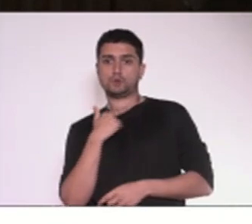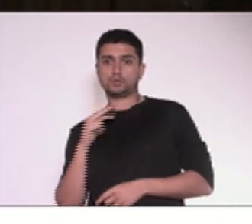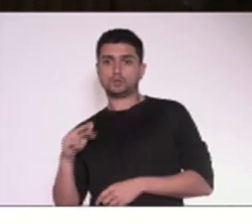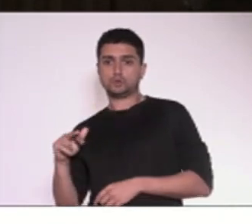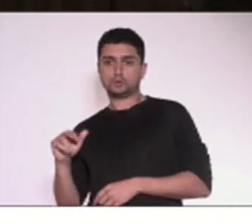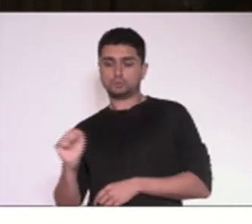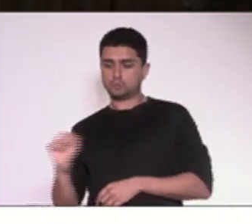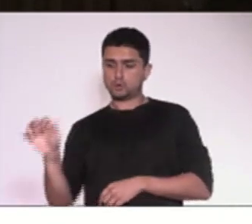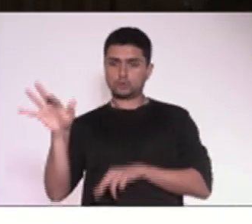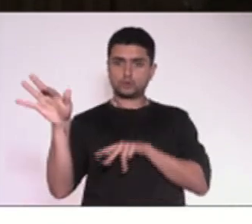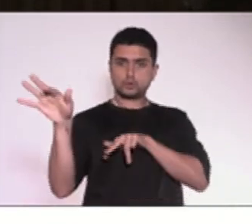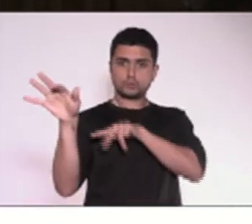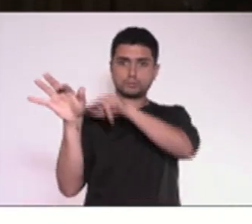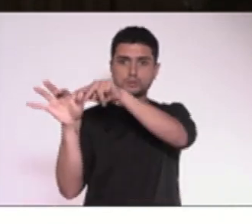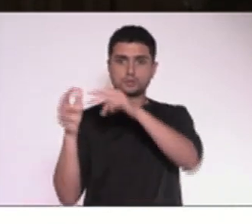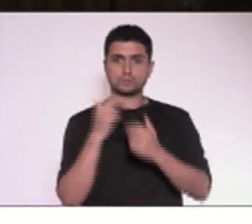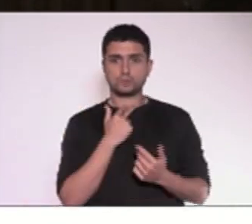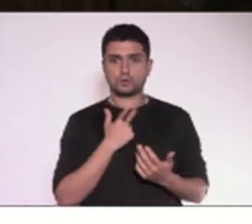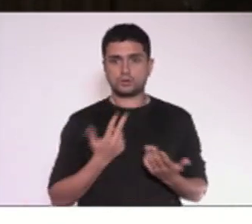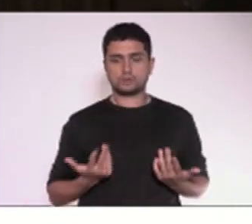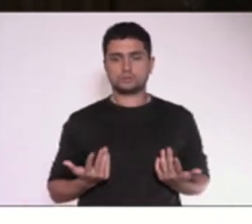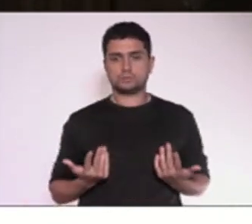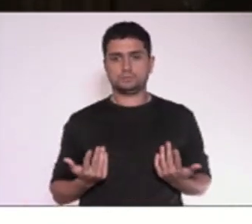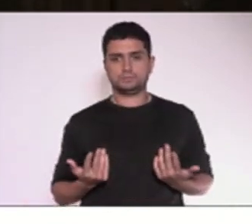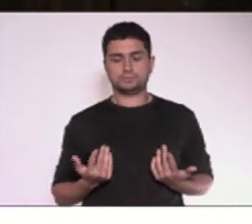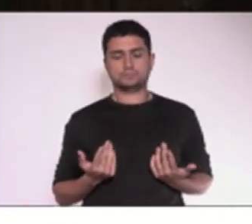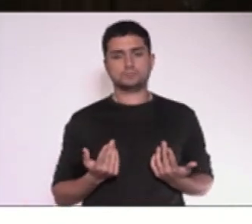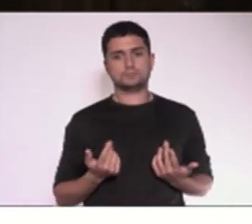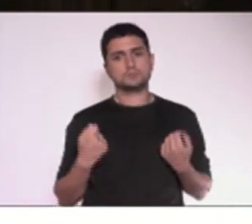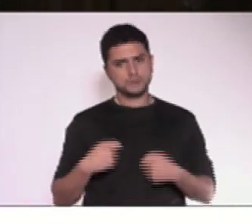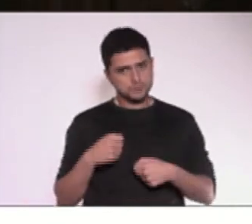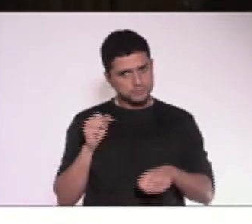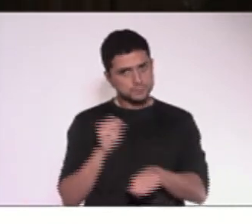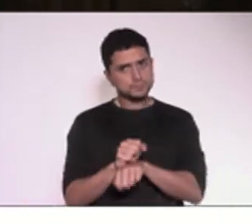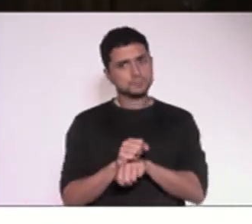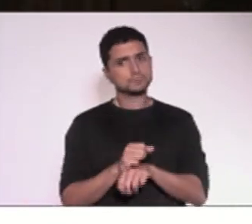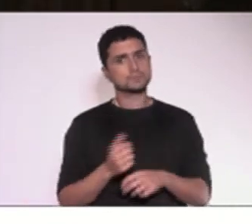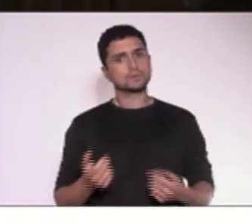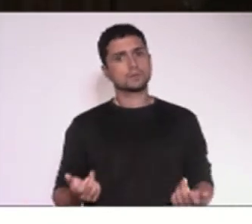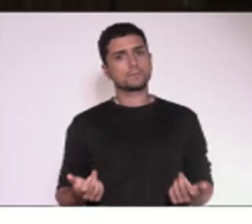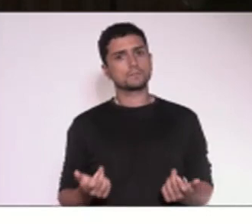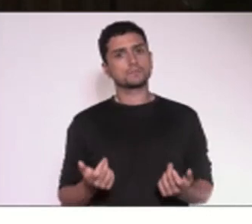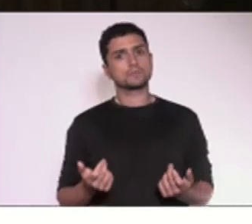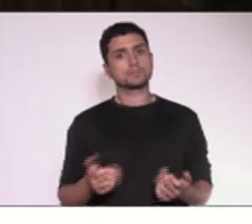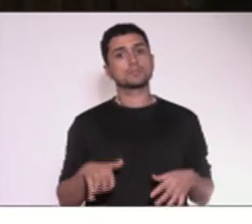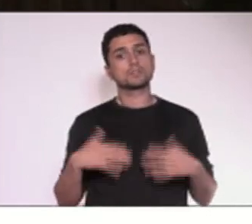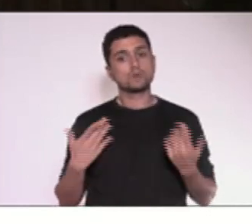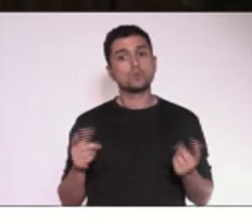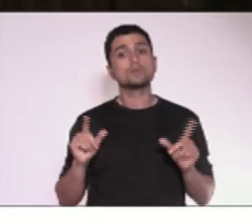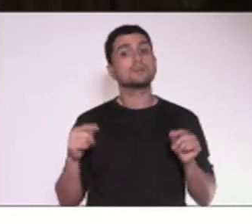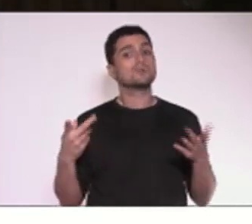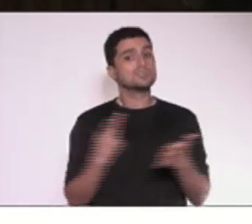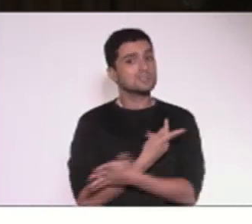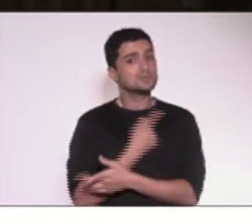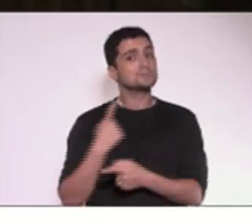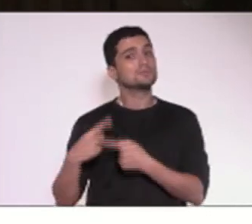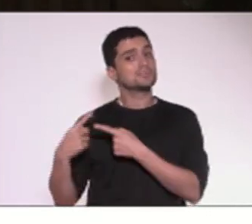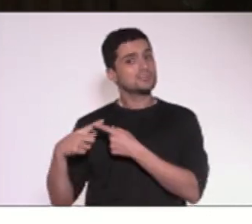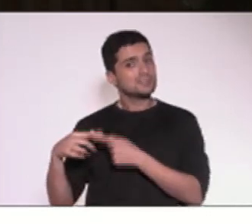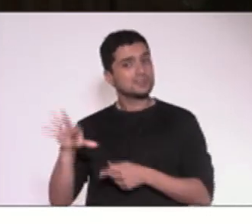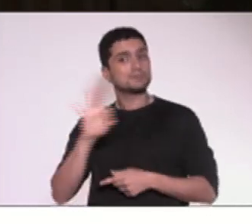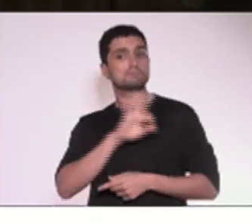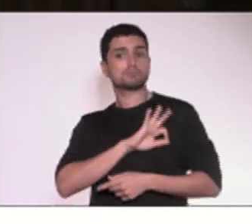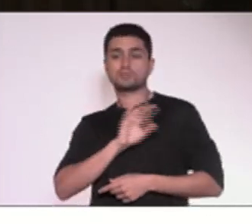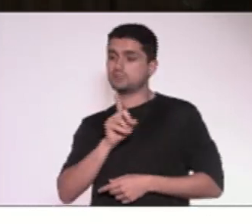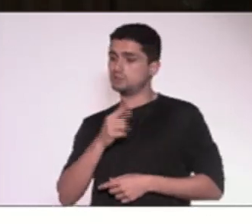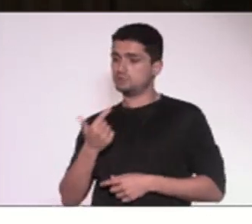Não podemos continuar. E quais são as consequências dessa política de que a polícia não sobe o morro? É o fortalecimento